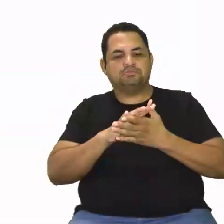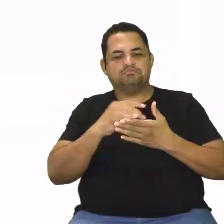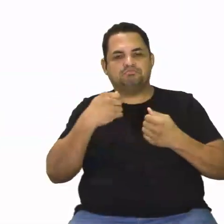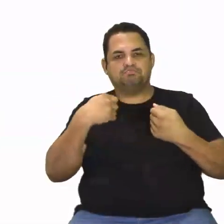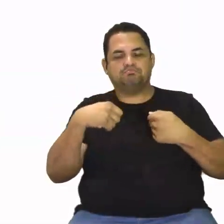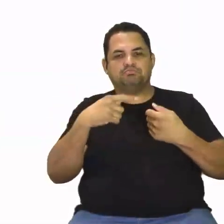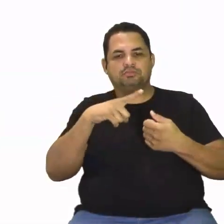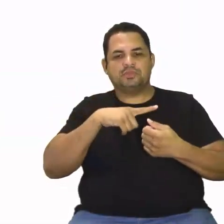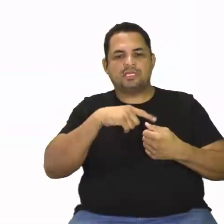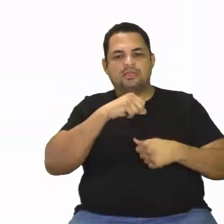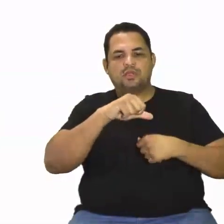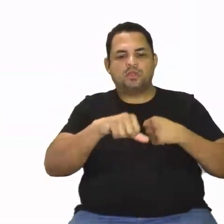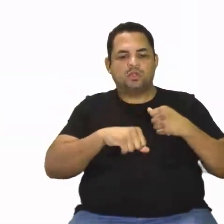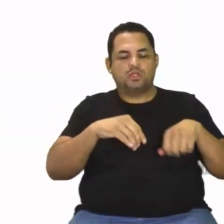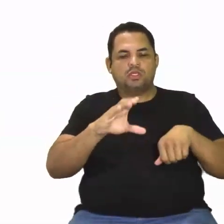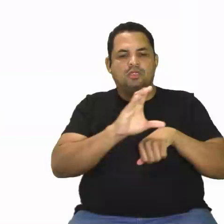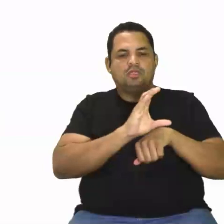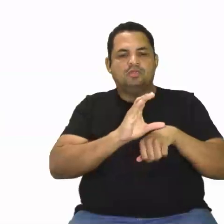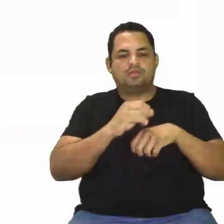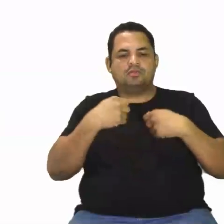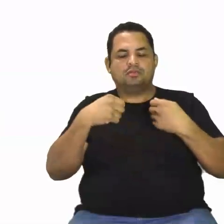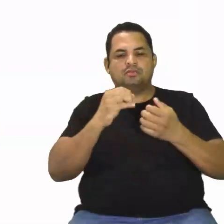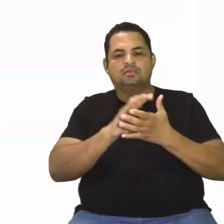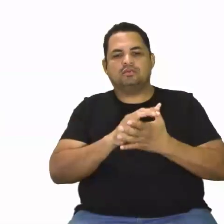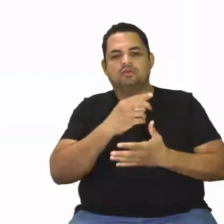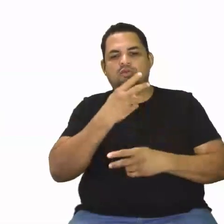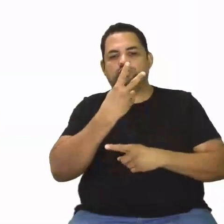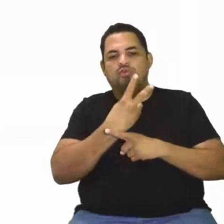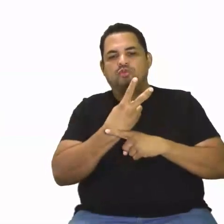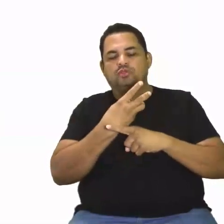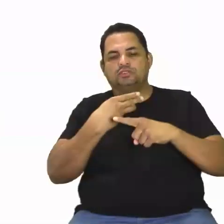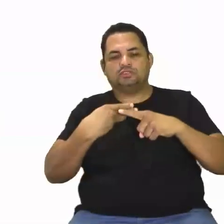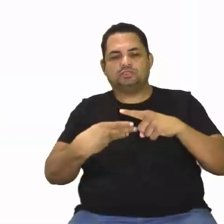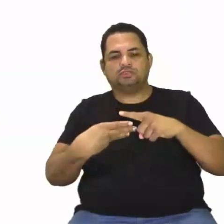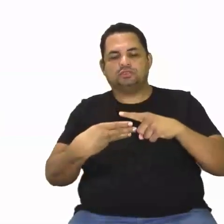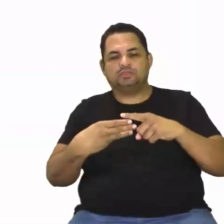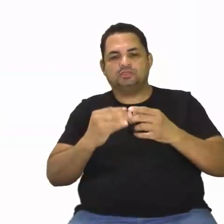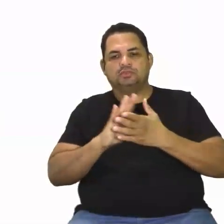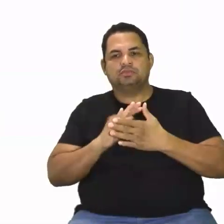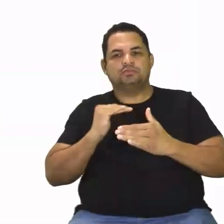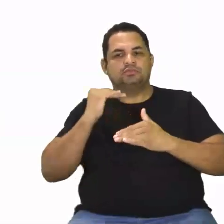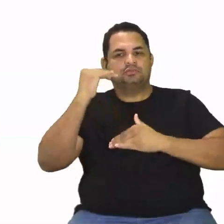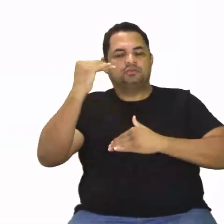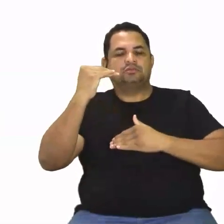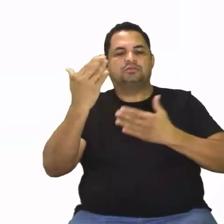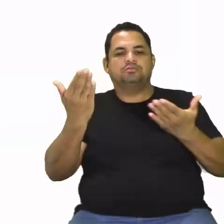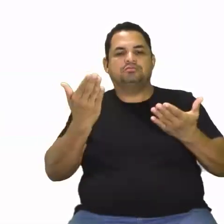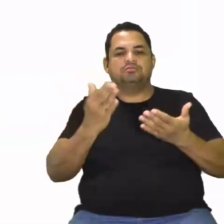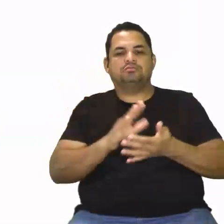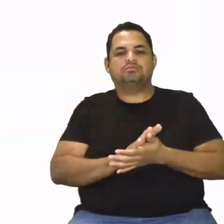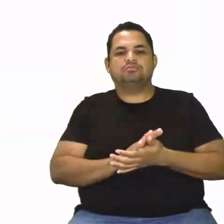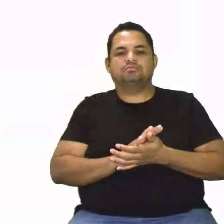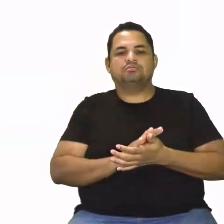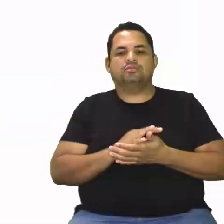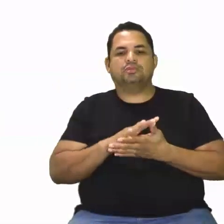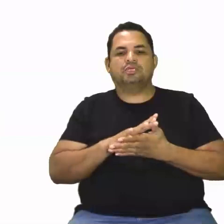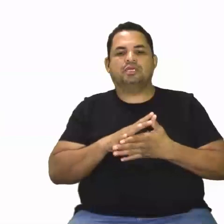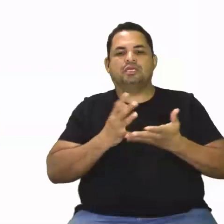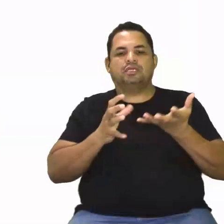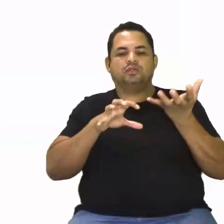mudança na Constituição é necessário 2/3, não se alcançou os 2/3 aí do